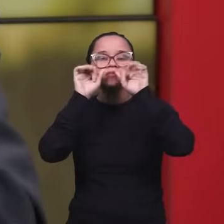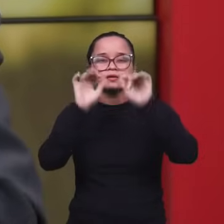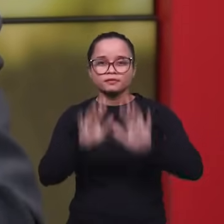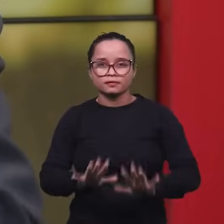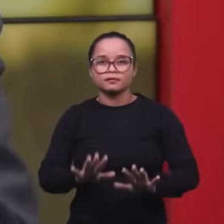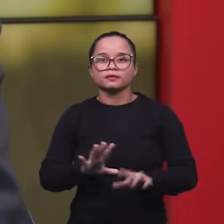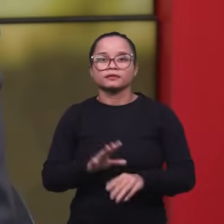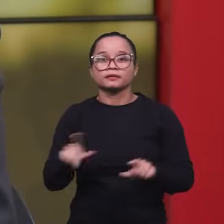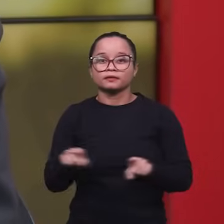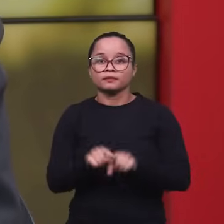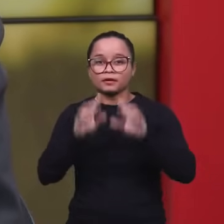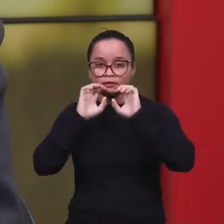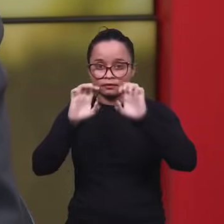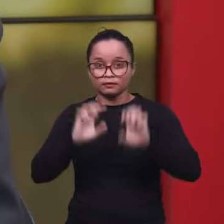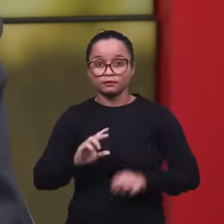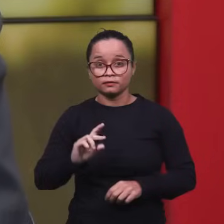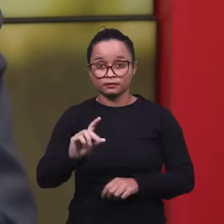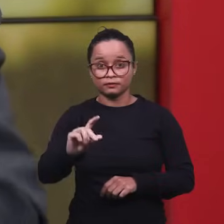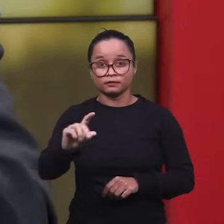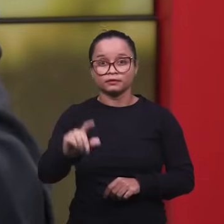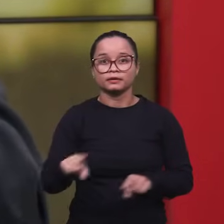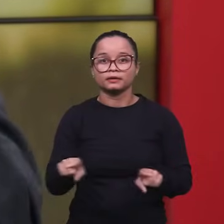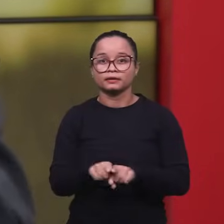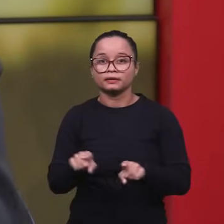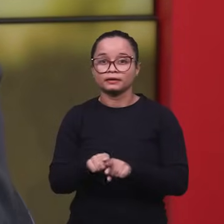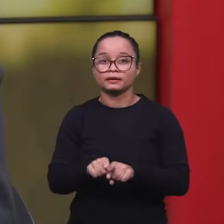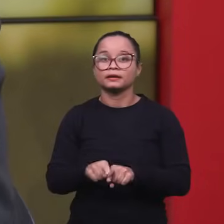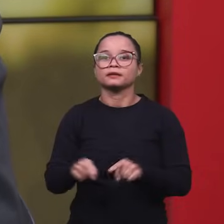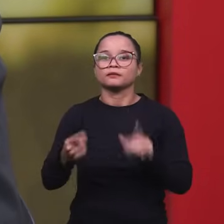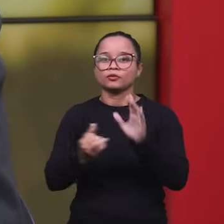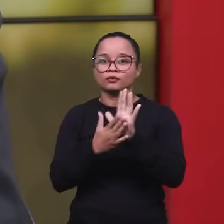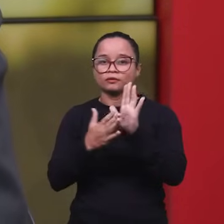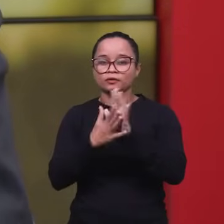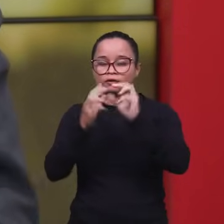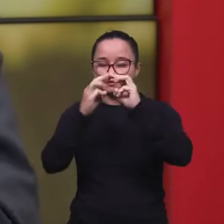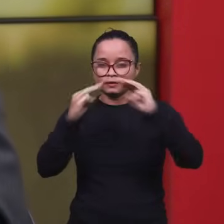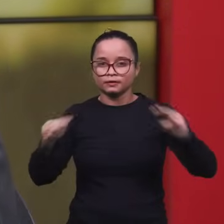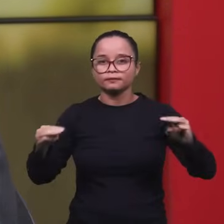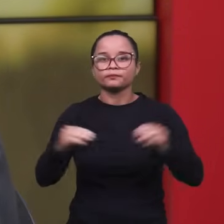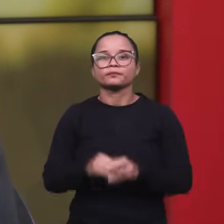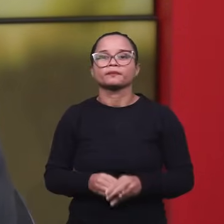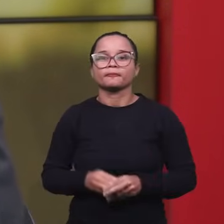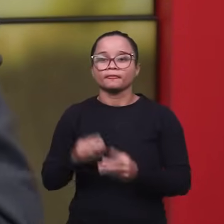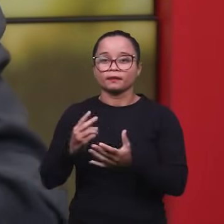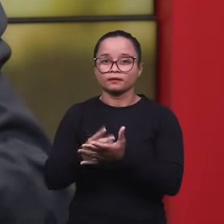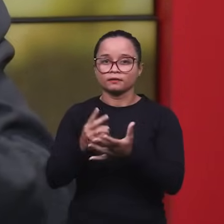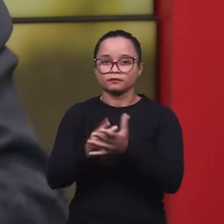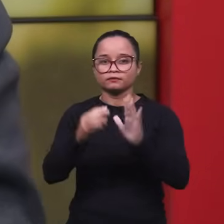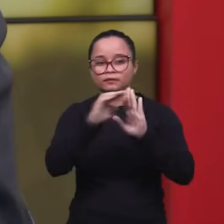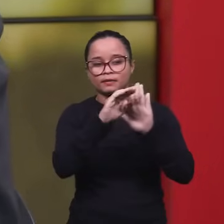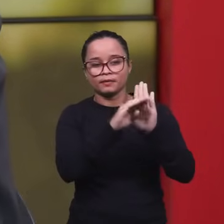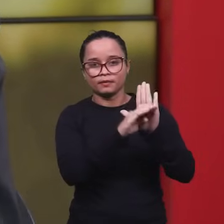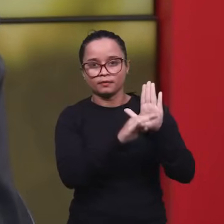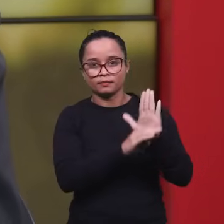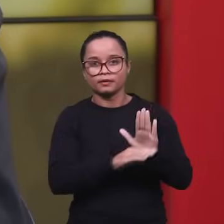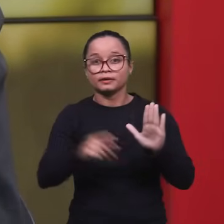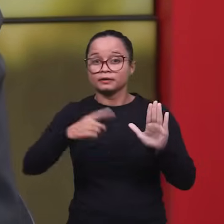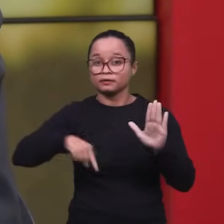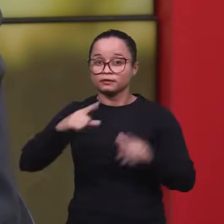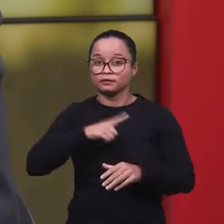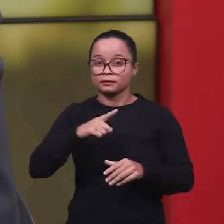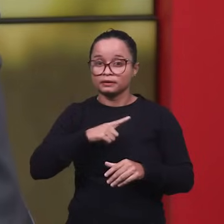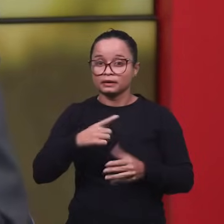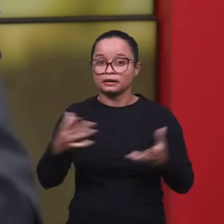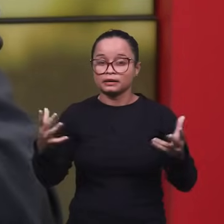bênção. Ainda hoje, anunciando o Evangelho Eterno e Serenata Manaim mais tarde, é a sequência da programação que